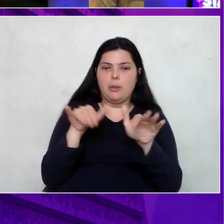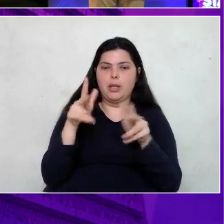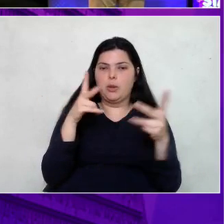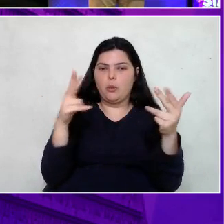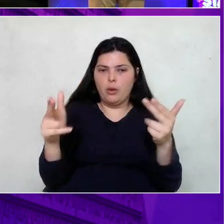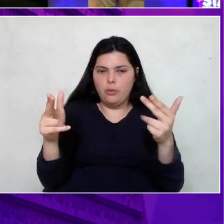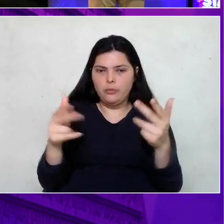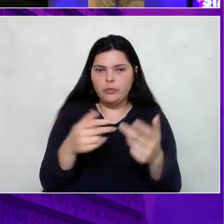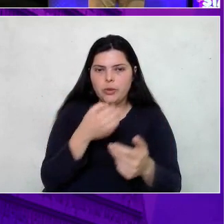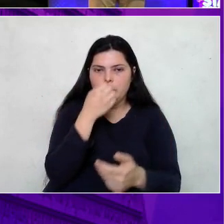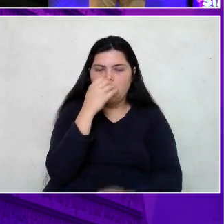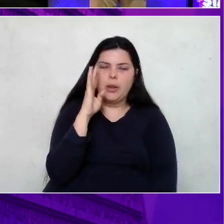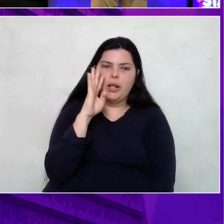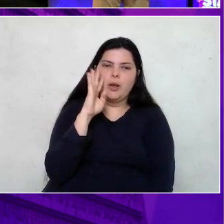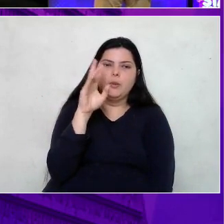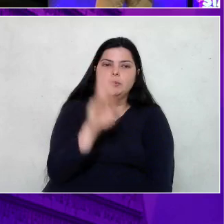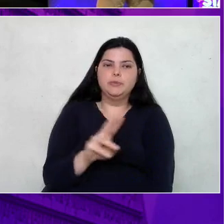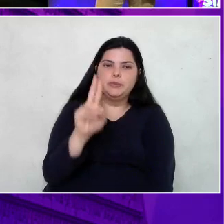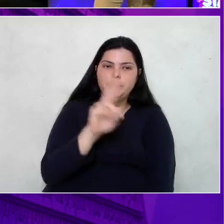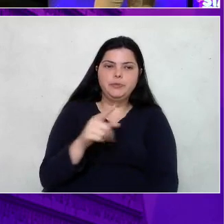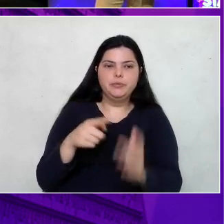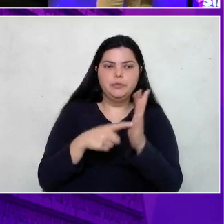legal de utilizar.